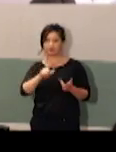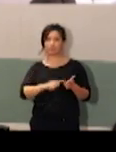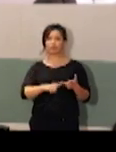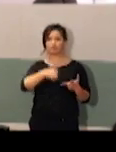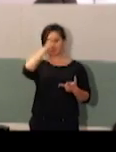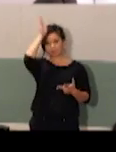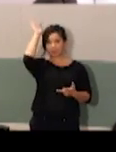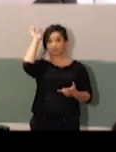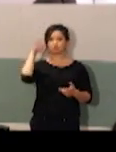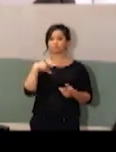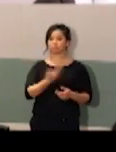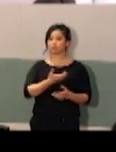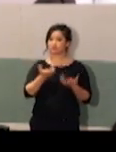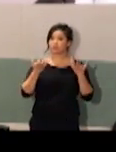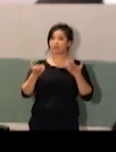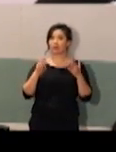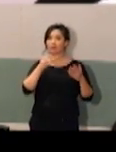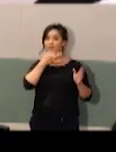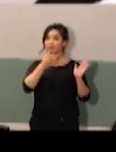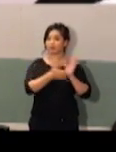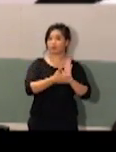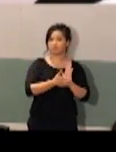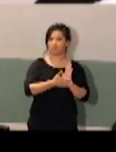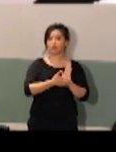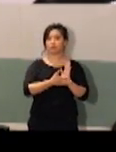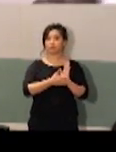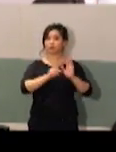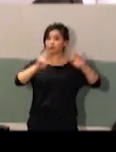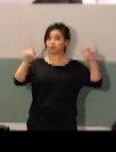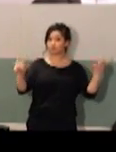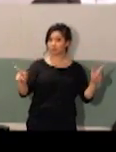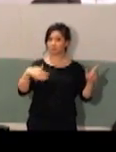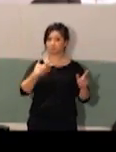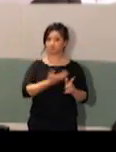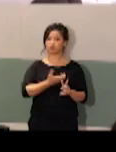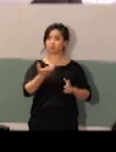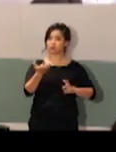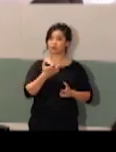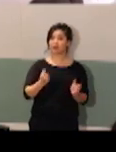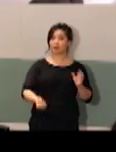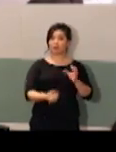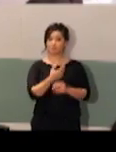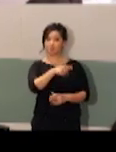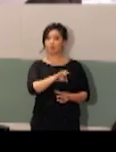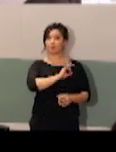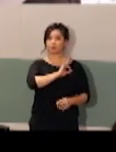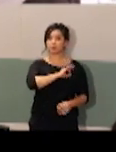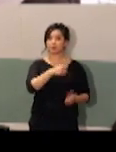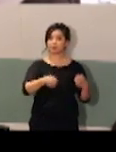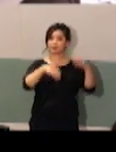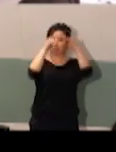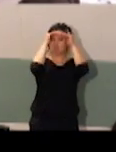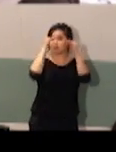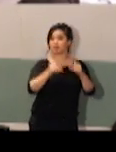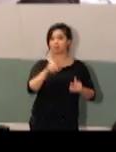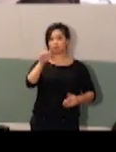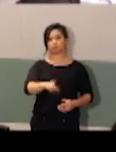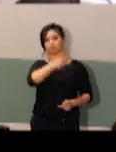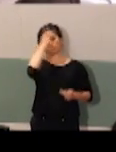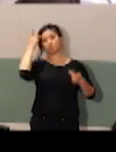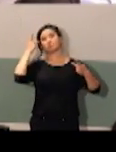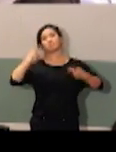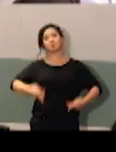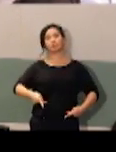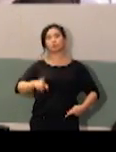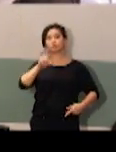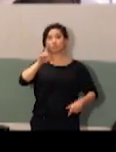colocar em ação no Distrito Federal. Uma polícia que respeite os direitos humanos e os direitos de todos